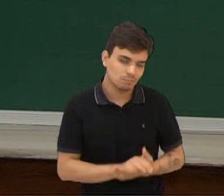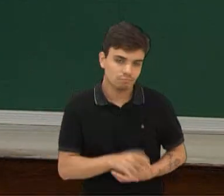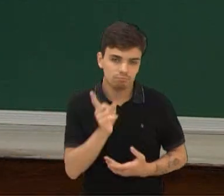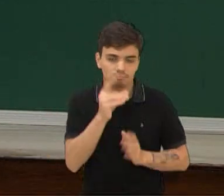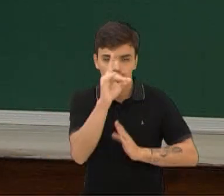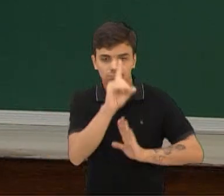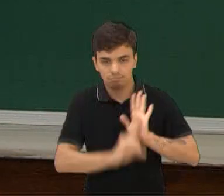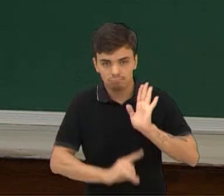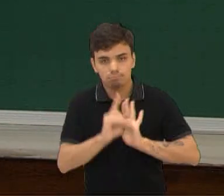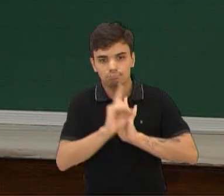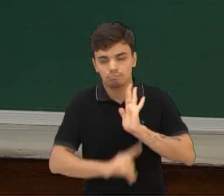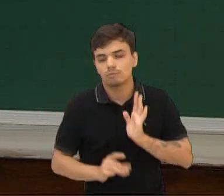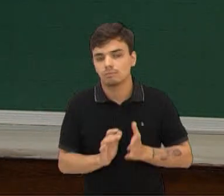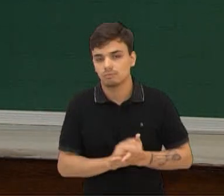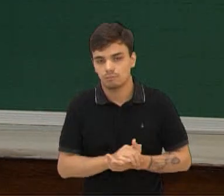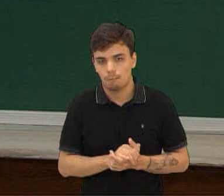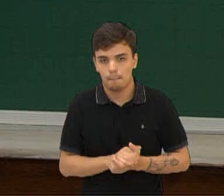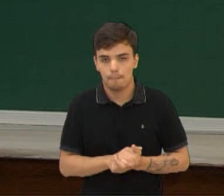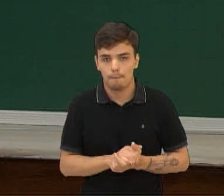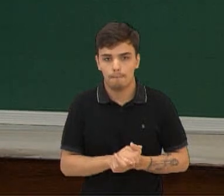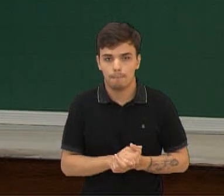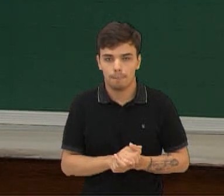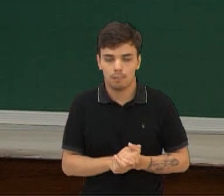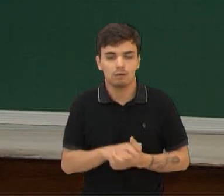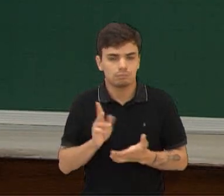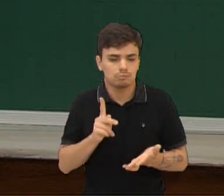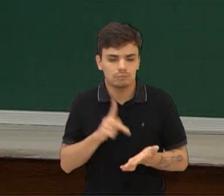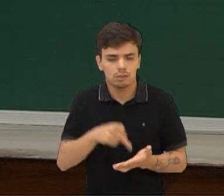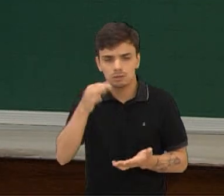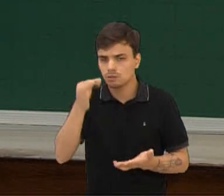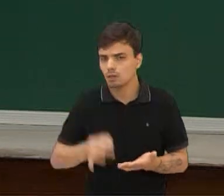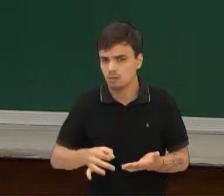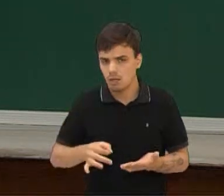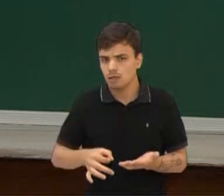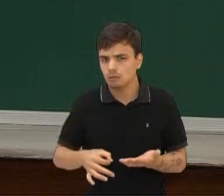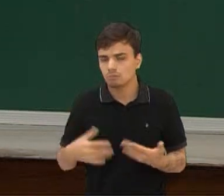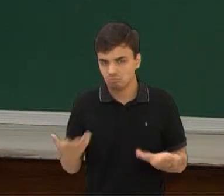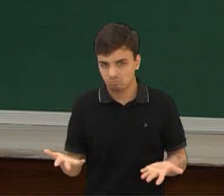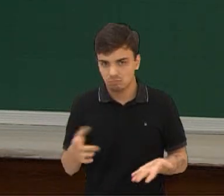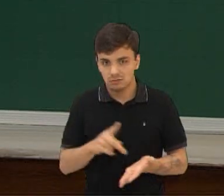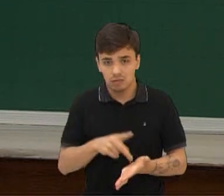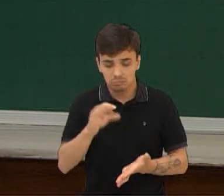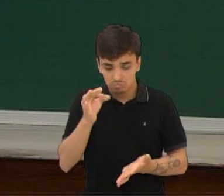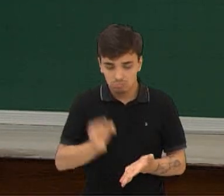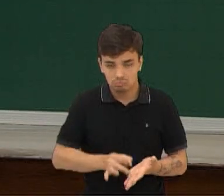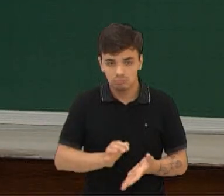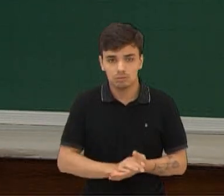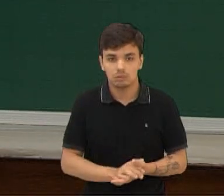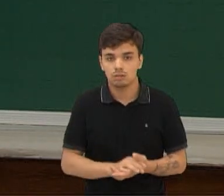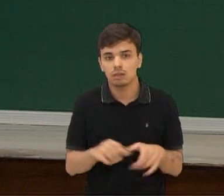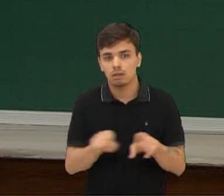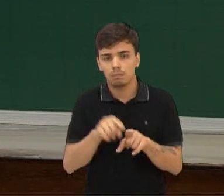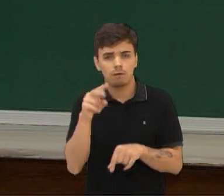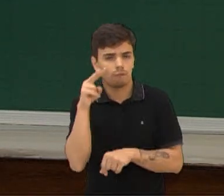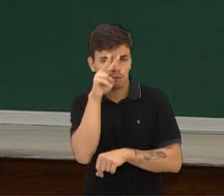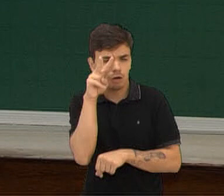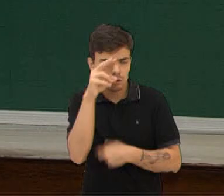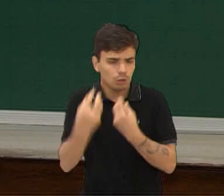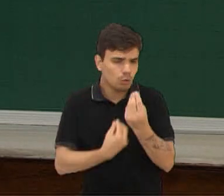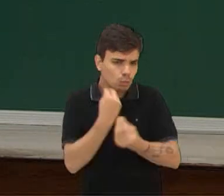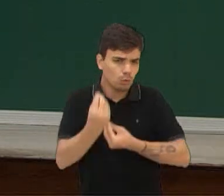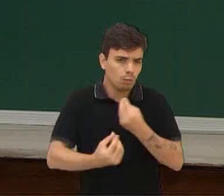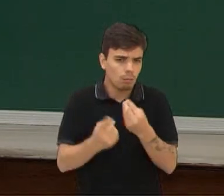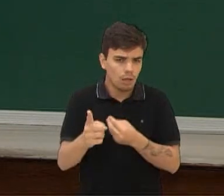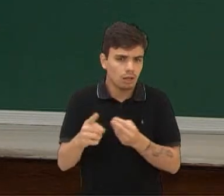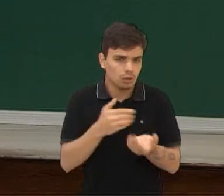declaração, entendeu? Verdade absoluta. Ela coloca isso como verdade absoluta. Também é muito forte, uma maneira muito